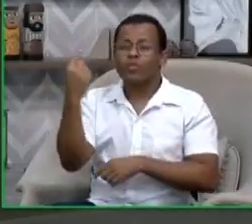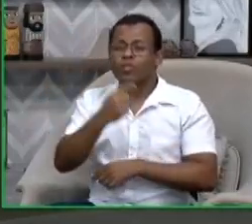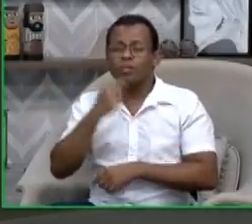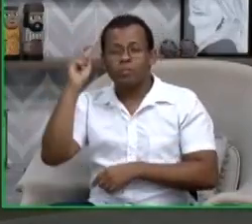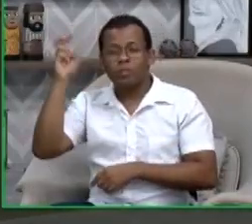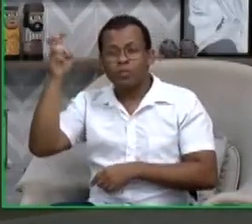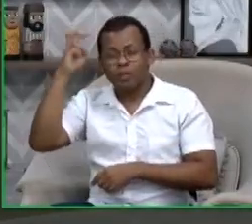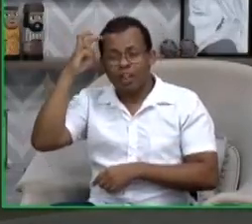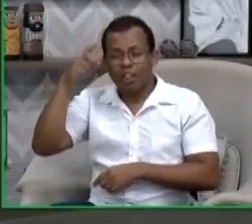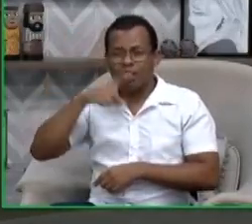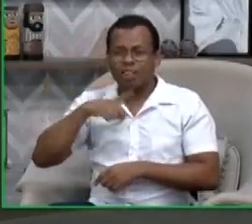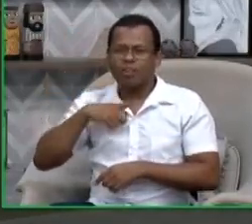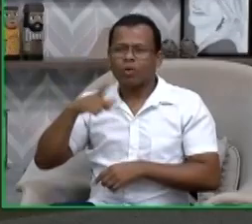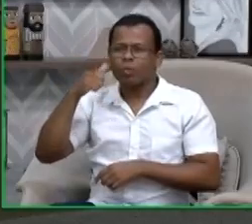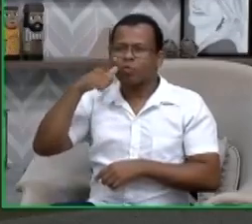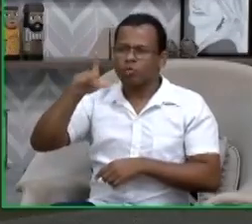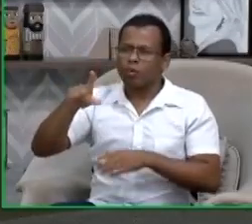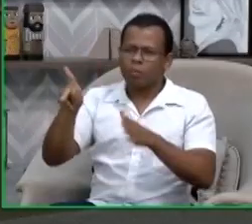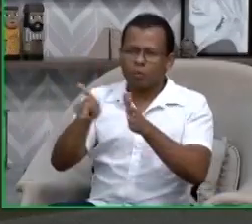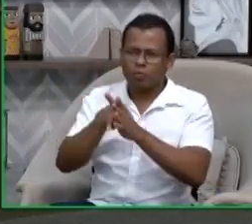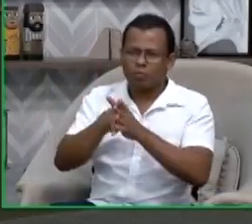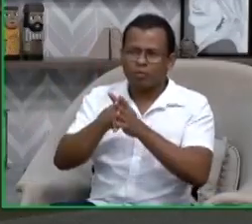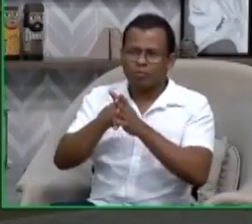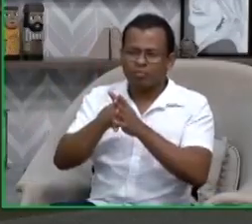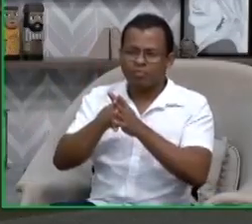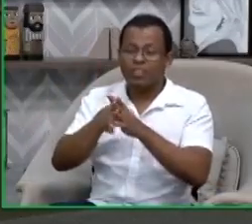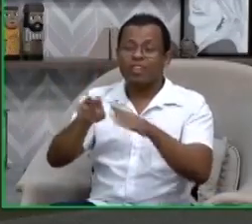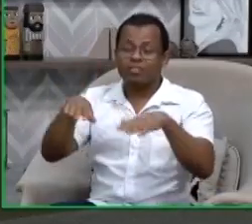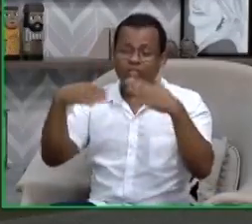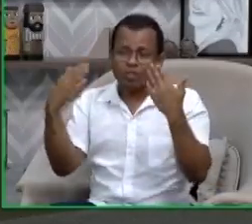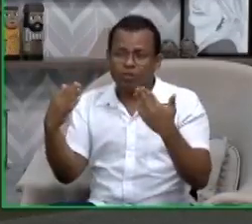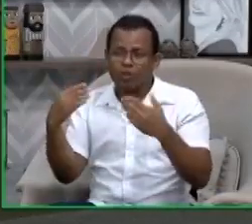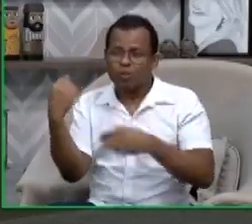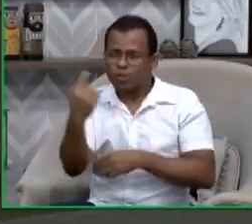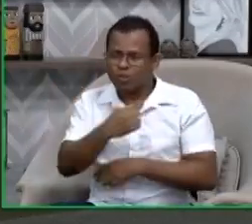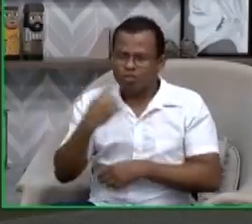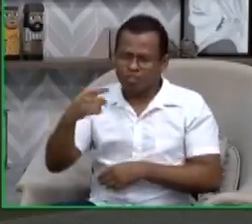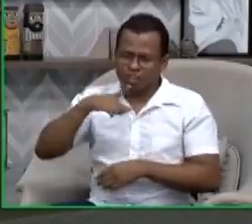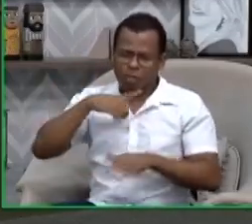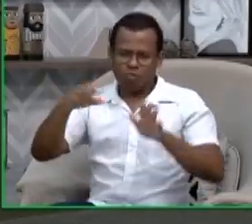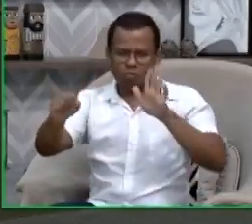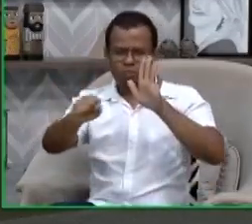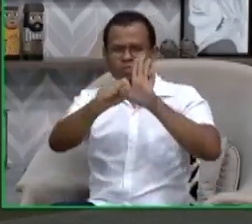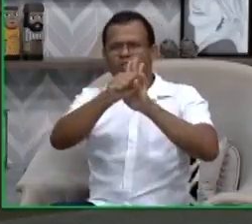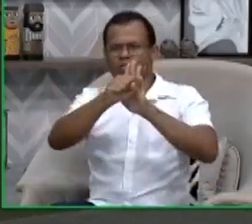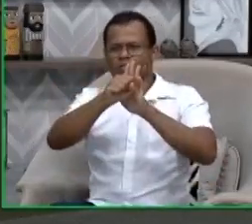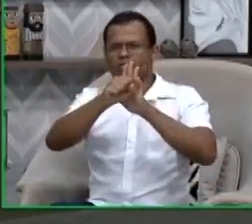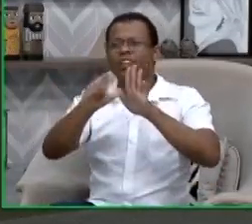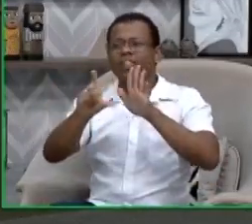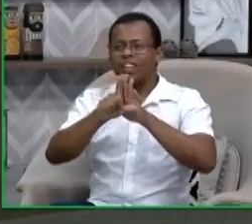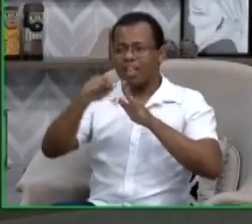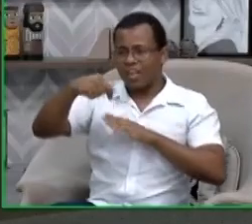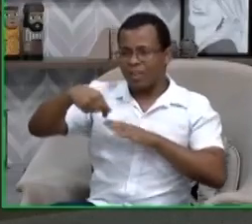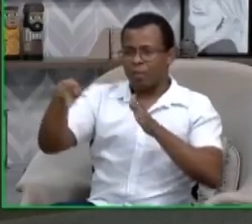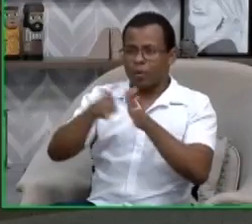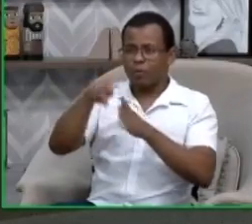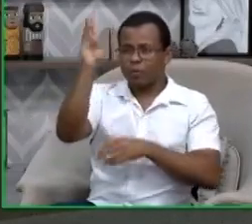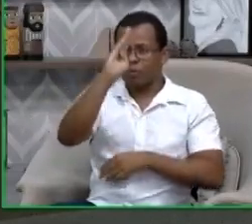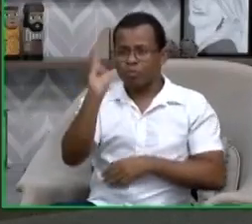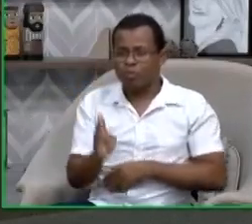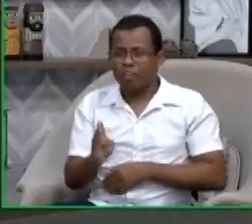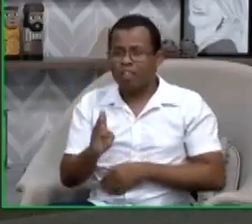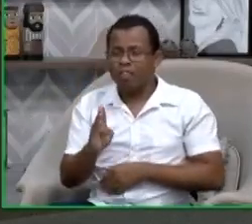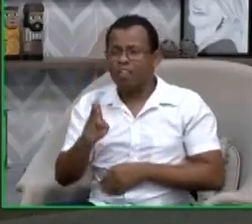cultura é regida pelo idioma, é regida pela língua. Então, a partir do momento que nós temos esse marco legal no nosso país, falando sobre